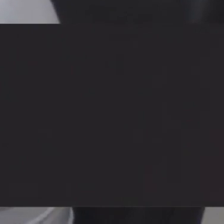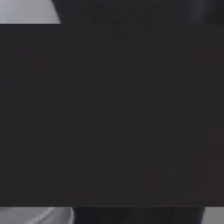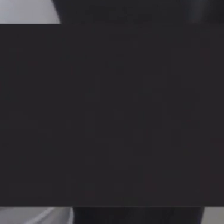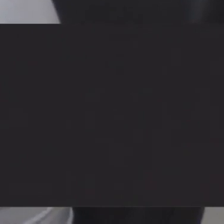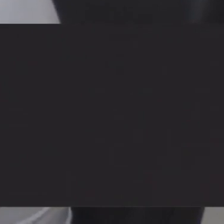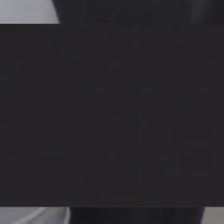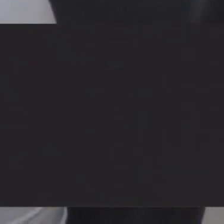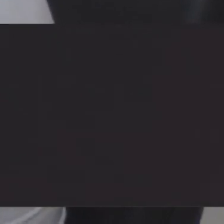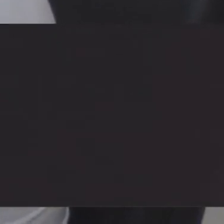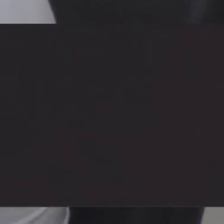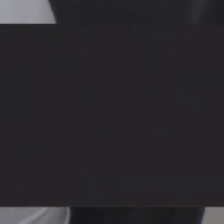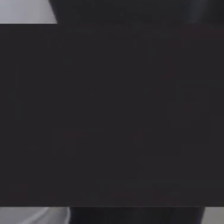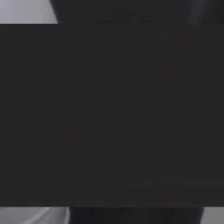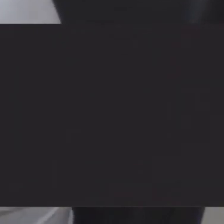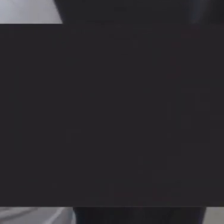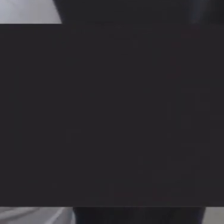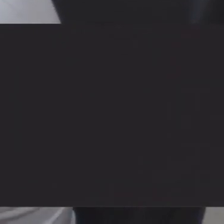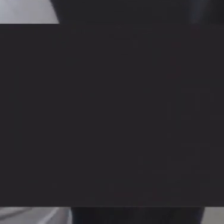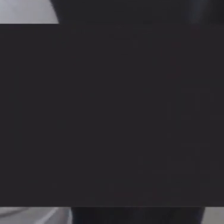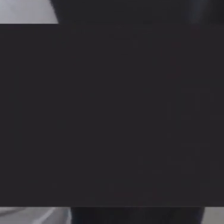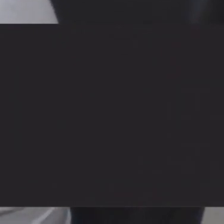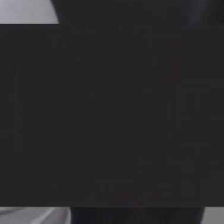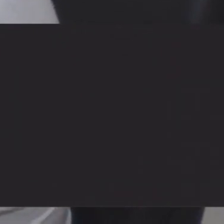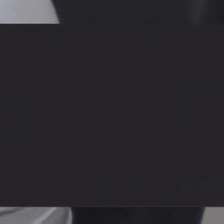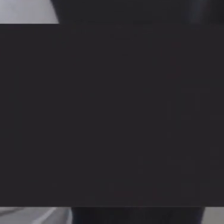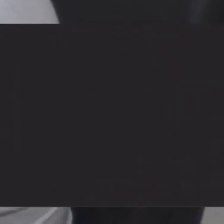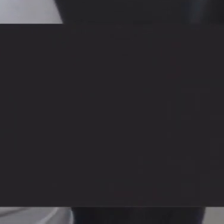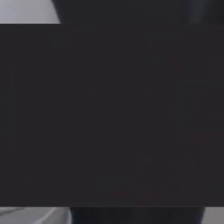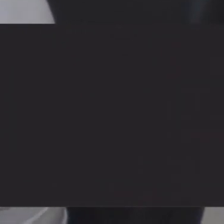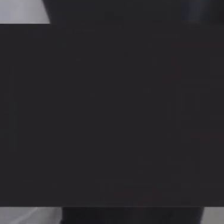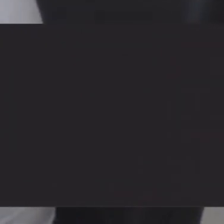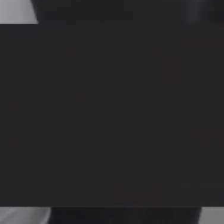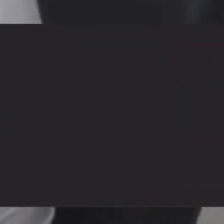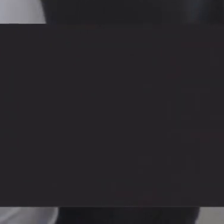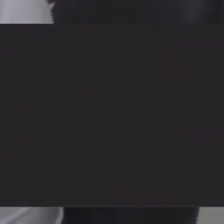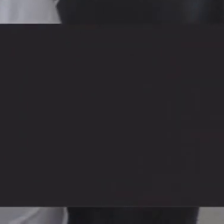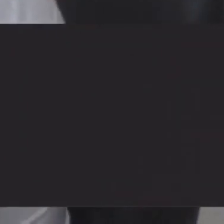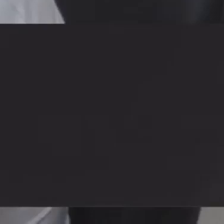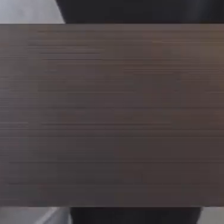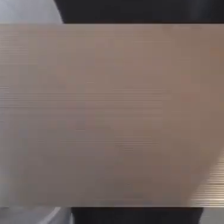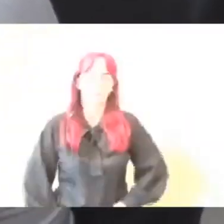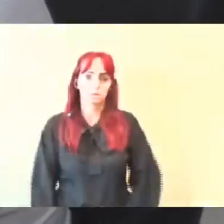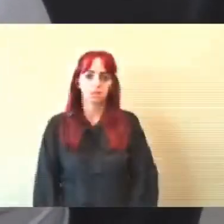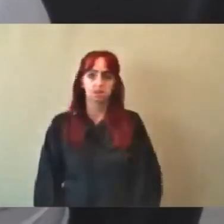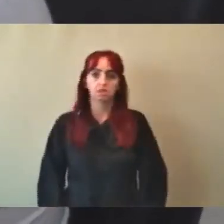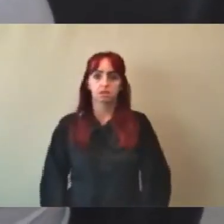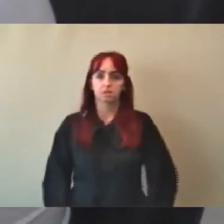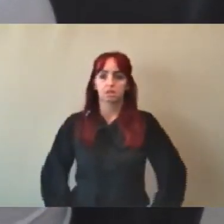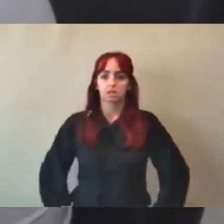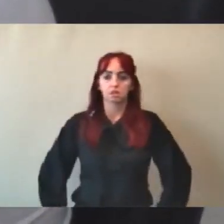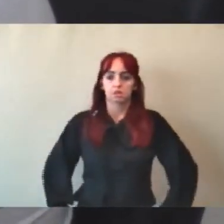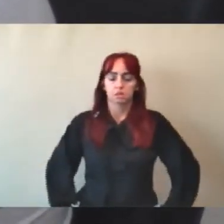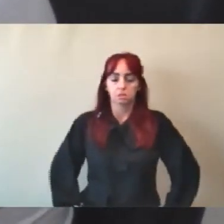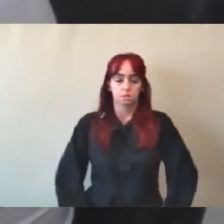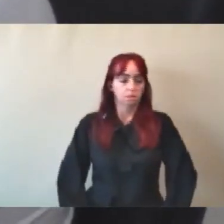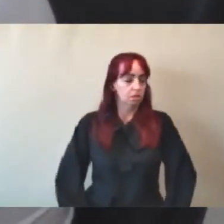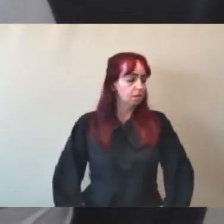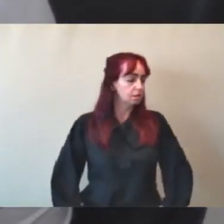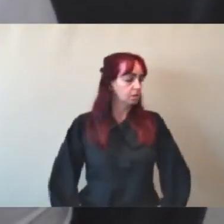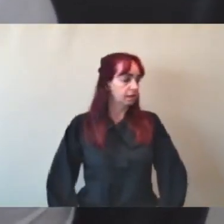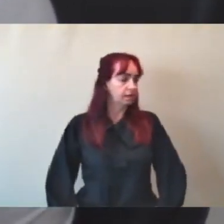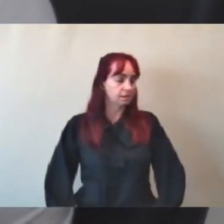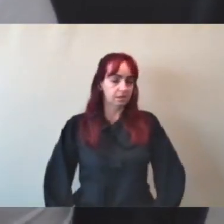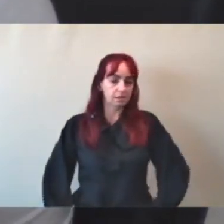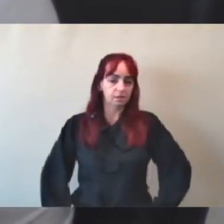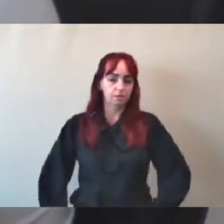entendeu? Você fica pensando, contrato ou dispenso? Eu, Valei, todo mundo está no mesmo barco, entendeu? Então, muitos não vieram,